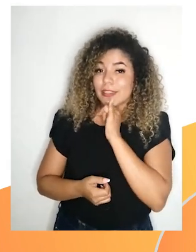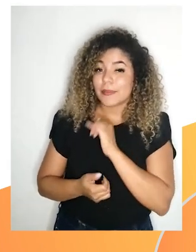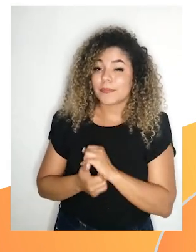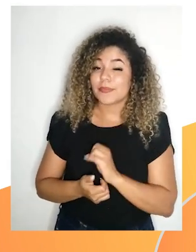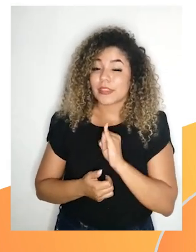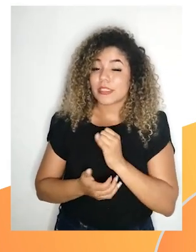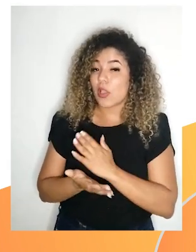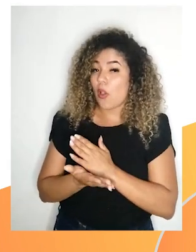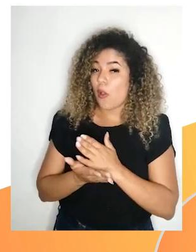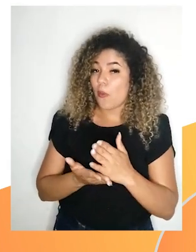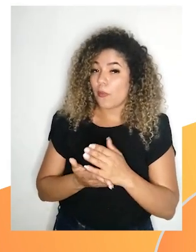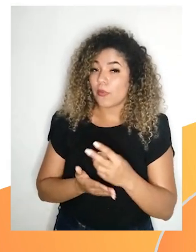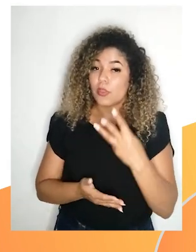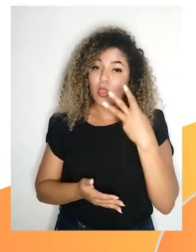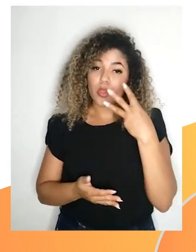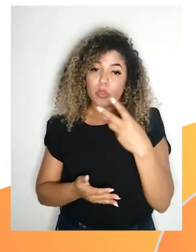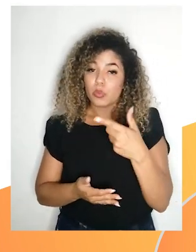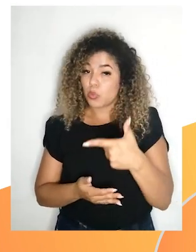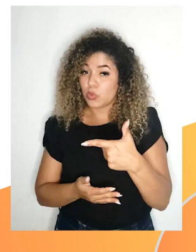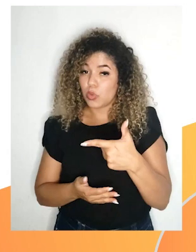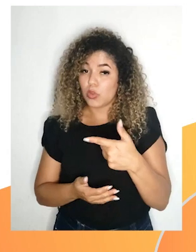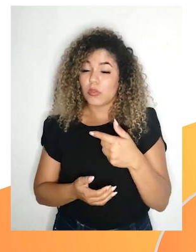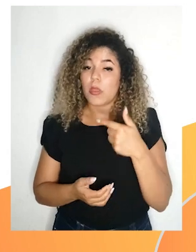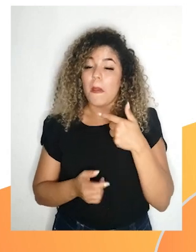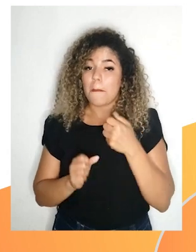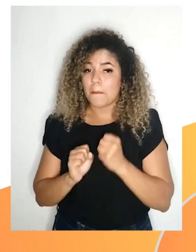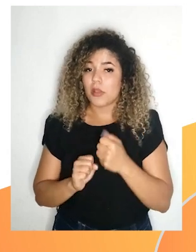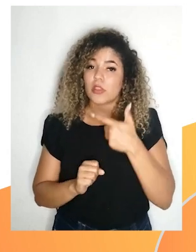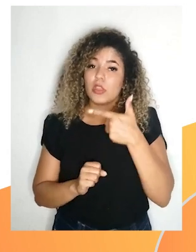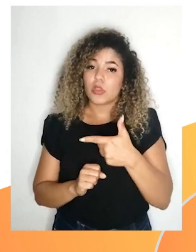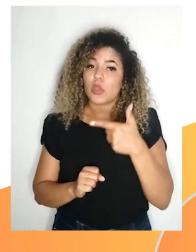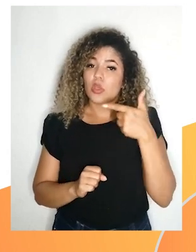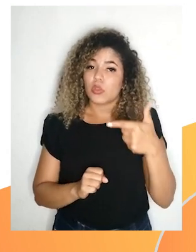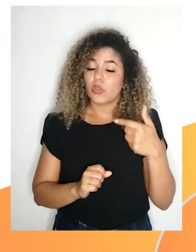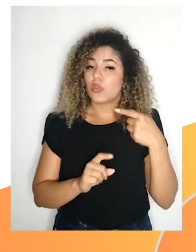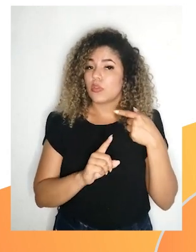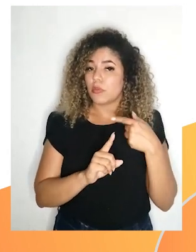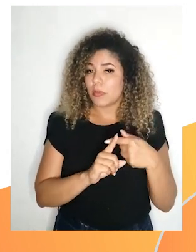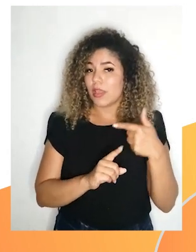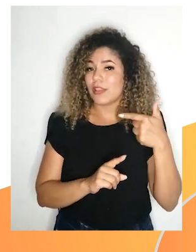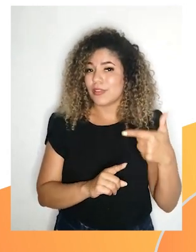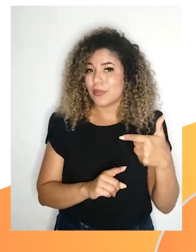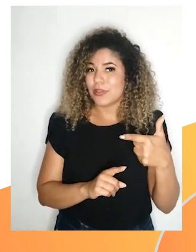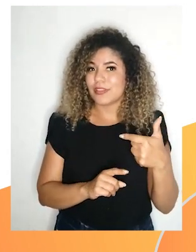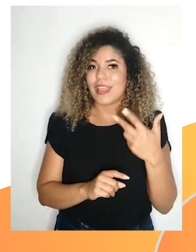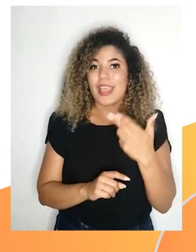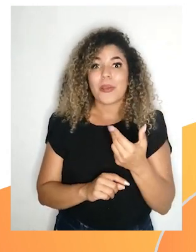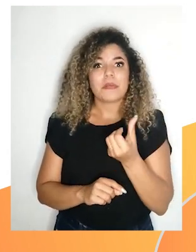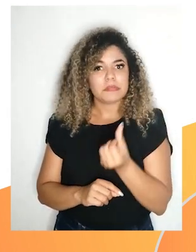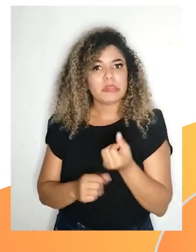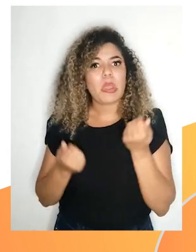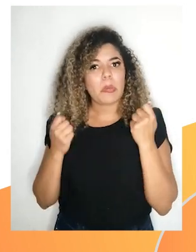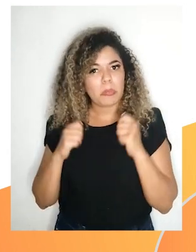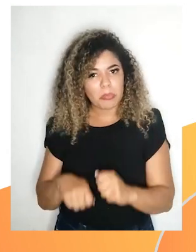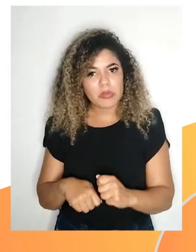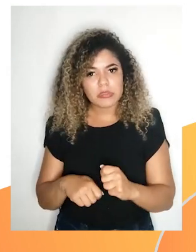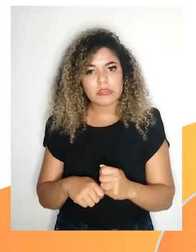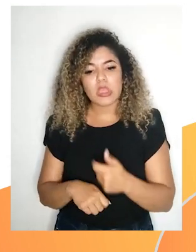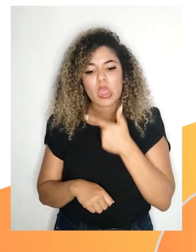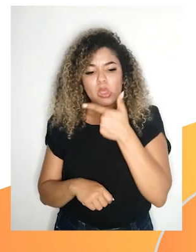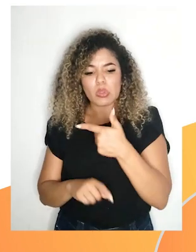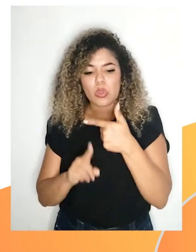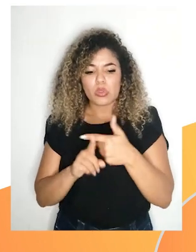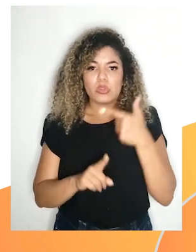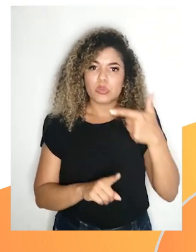se eu começar com o número 2, eu posso ter 2, 2, que é 4, mais 2 é 6. É uma configuração possível, pescar 2,